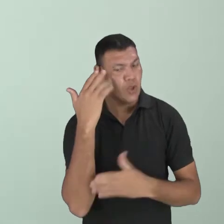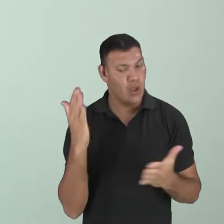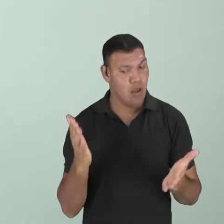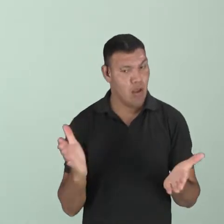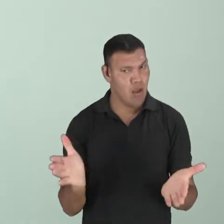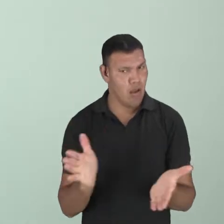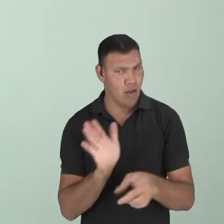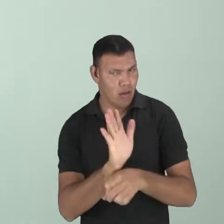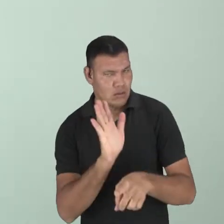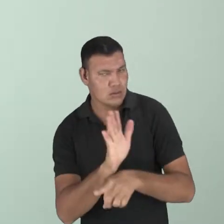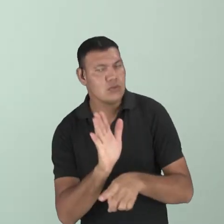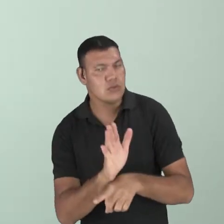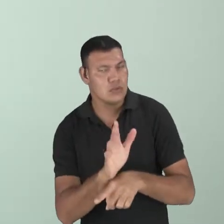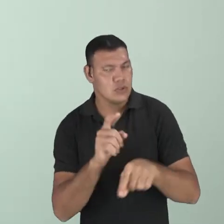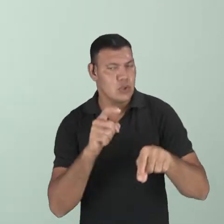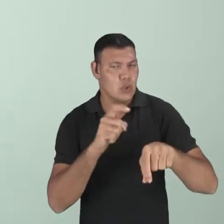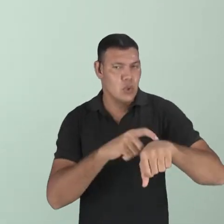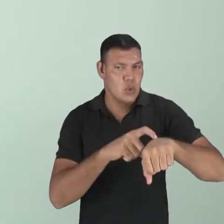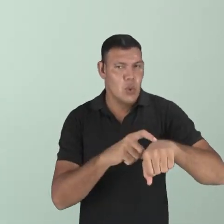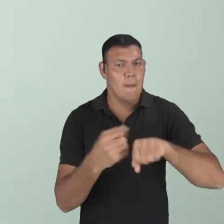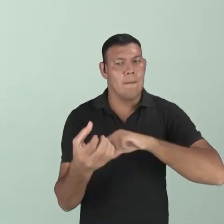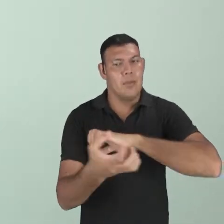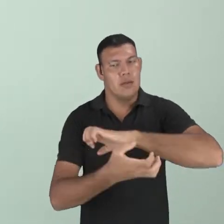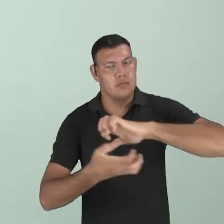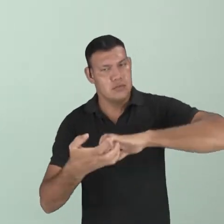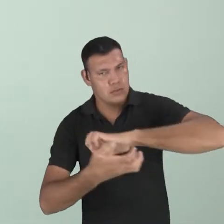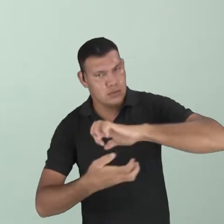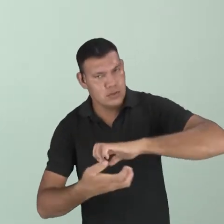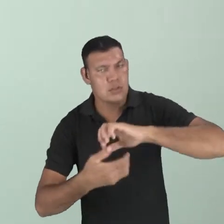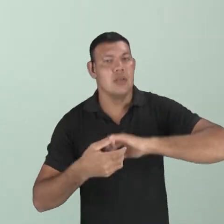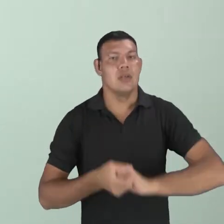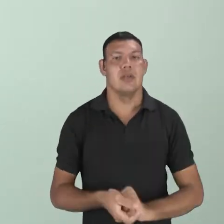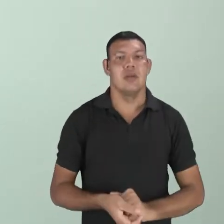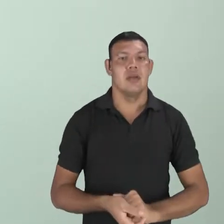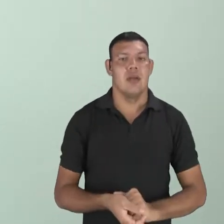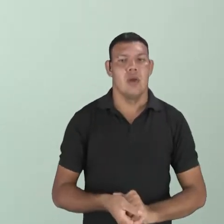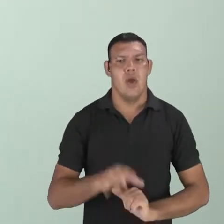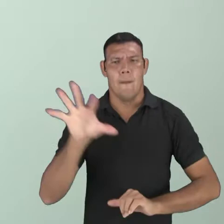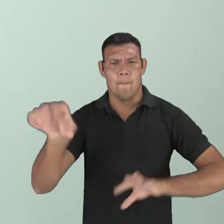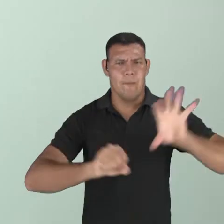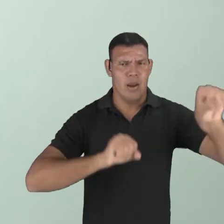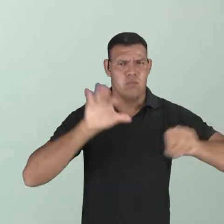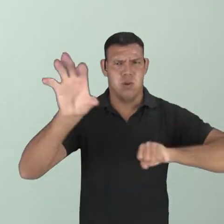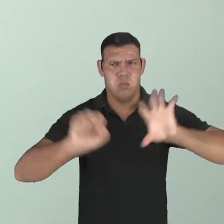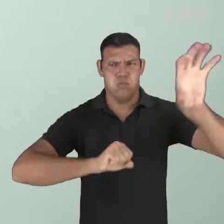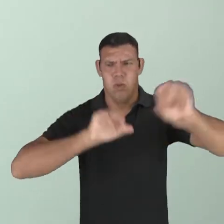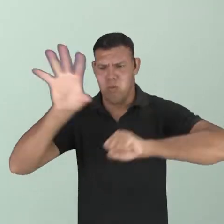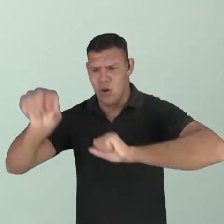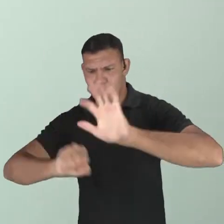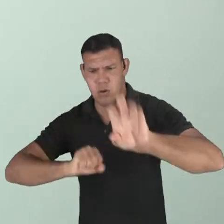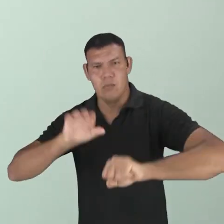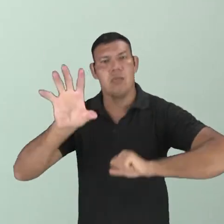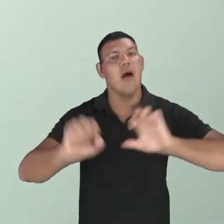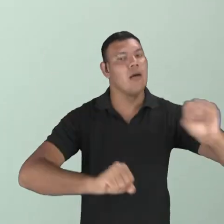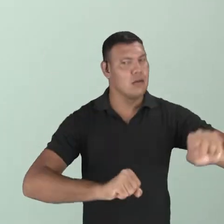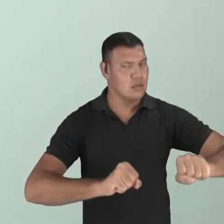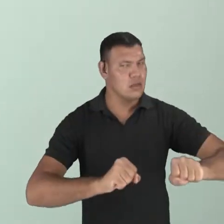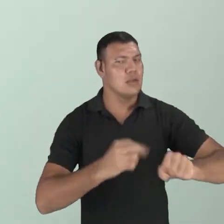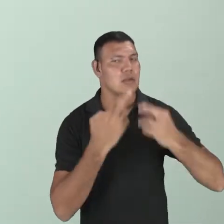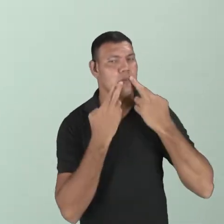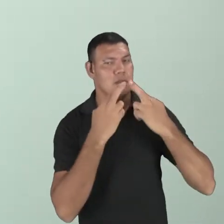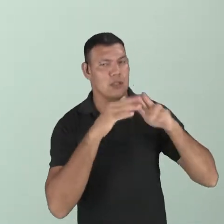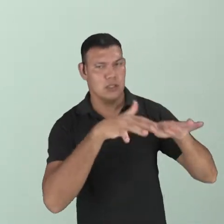indústrias, e após esse momento é que foram percebendo que a retirada excessiva desses recursos